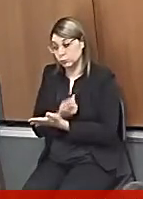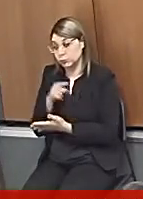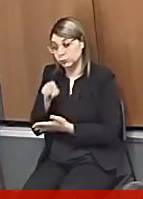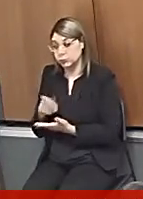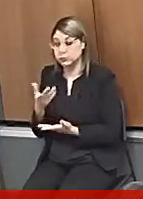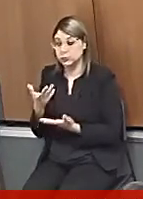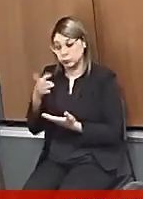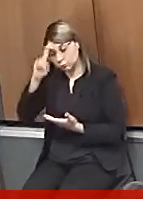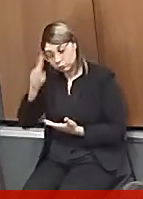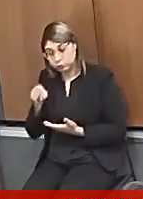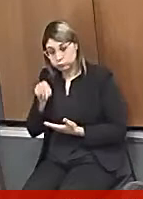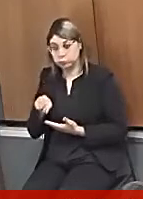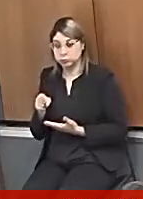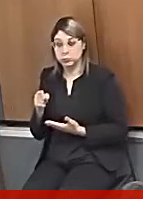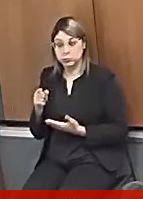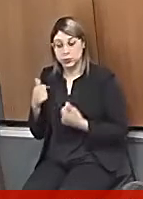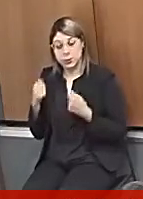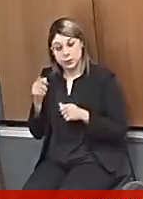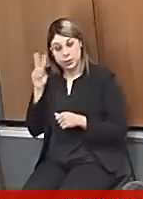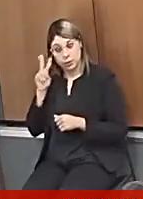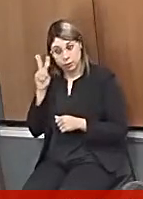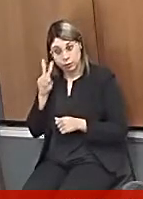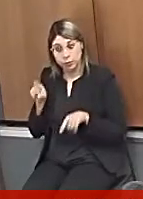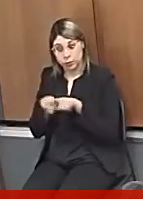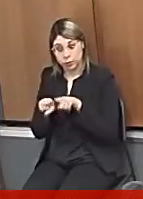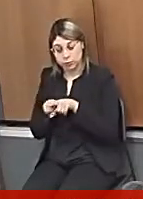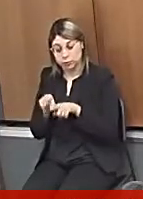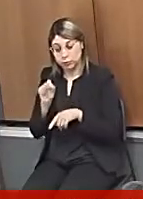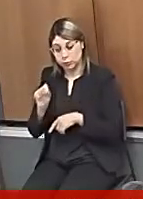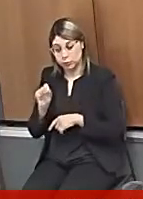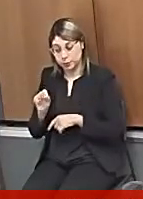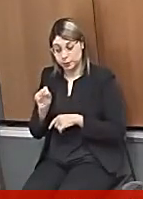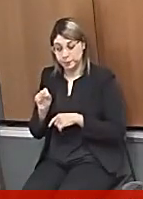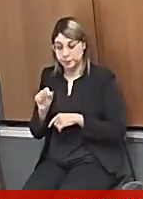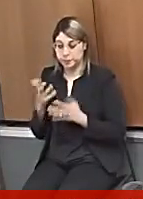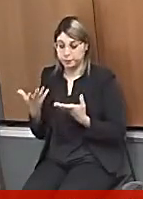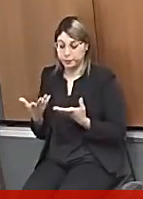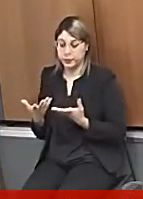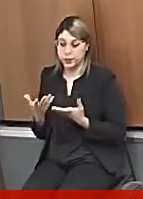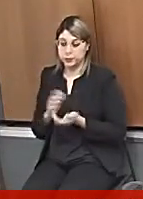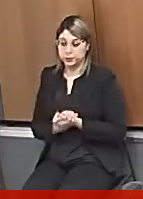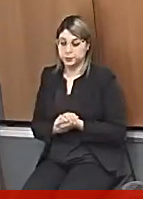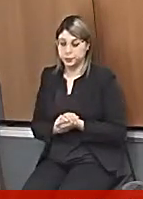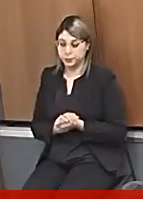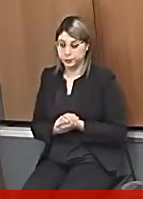essa determinação e aí eu quero lembrar que até independentemente de